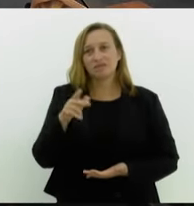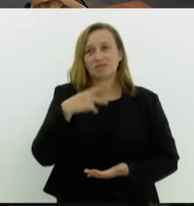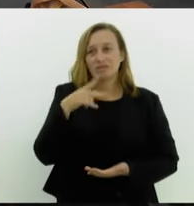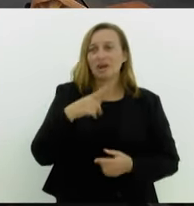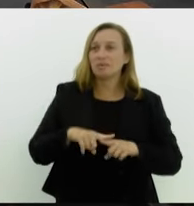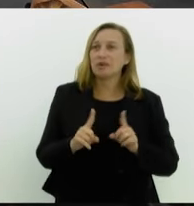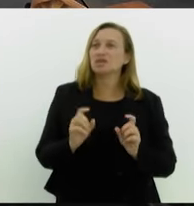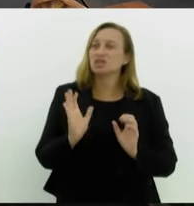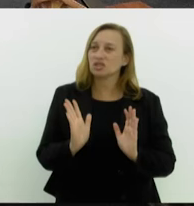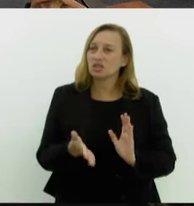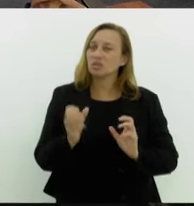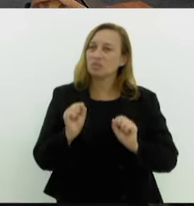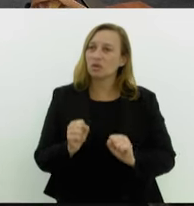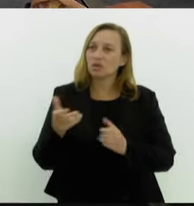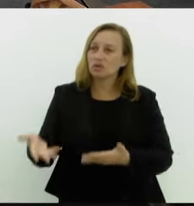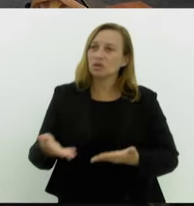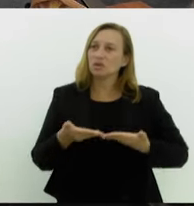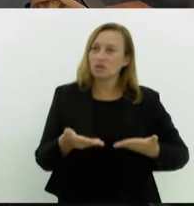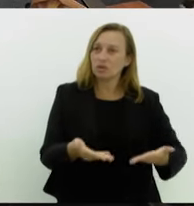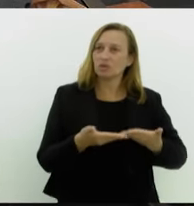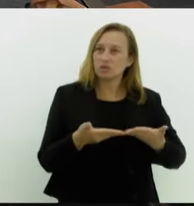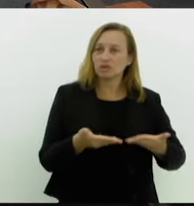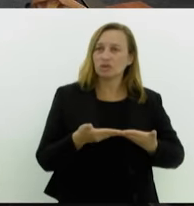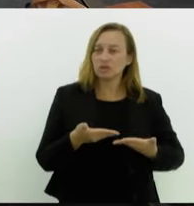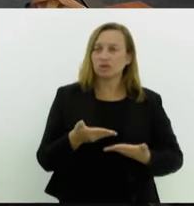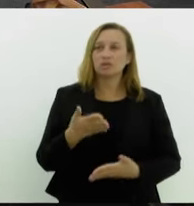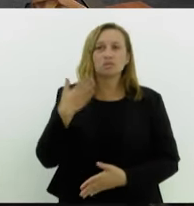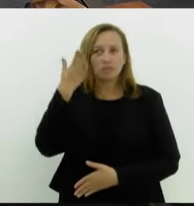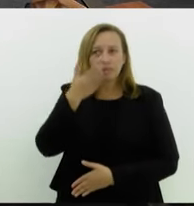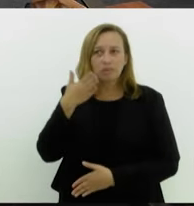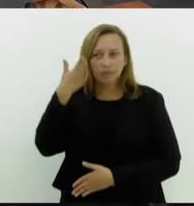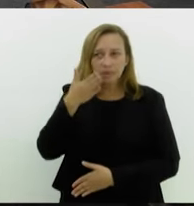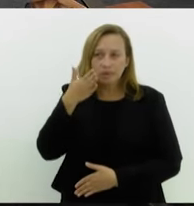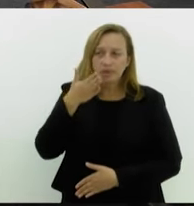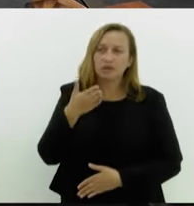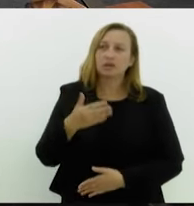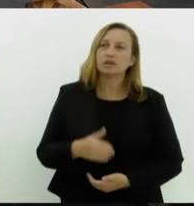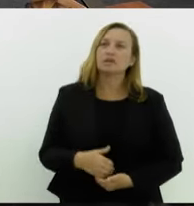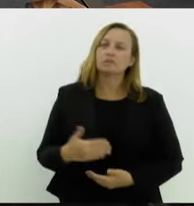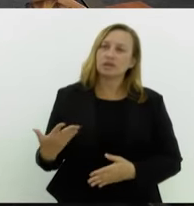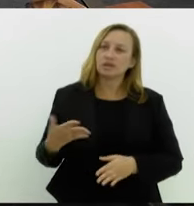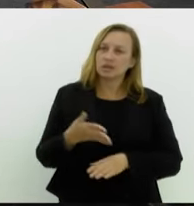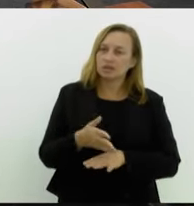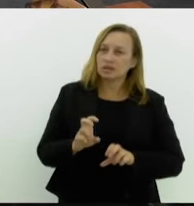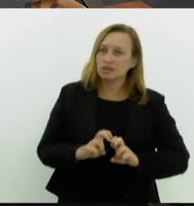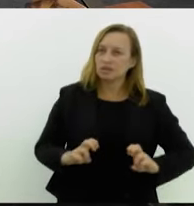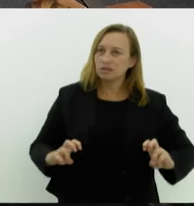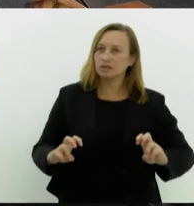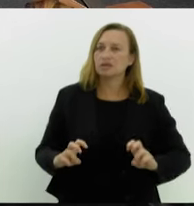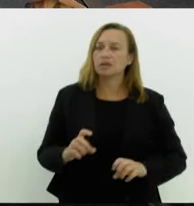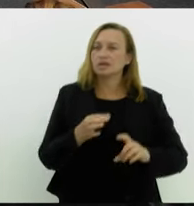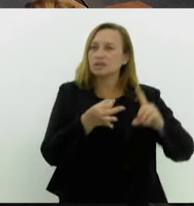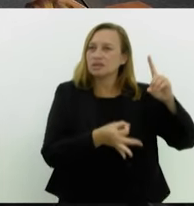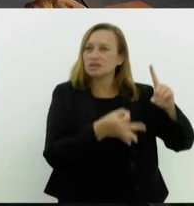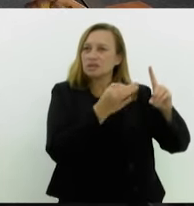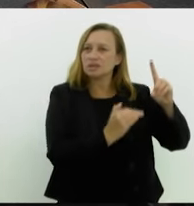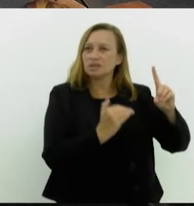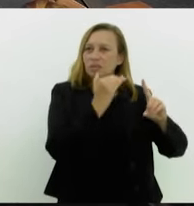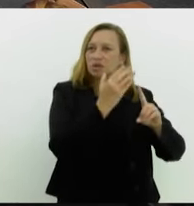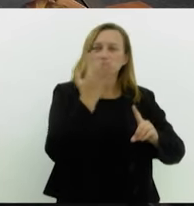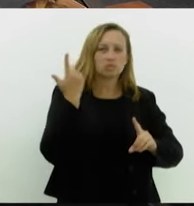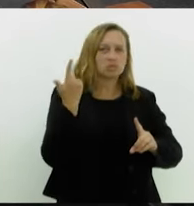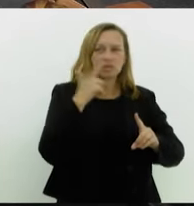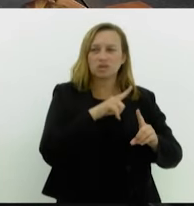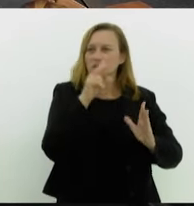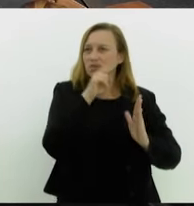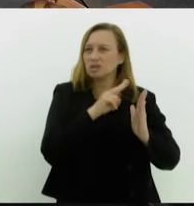mas a gente já pode convidar as nossas painelistas para compor aqui né A desembargadora eh eu não consigo ler